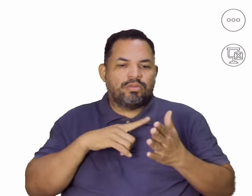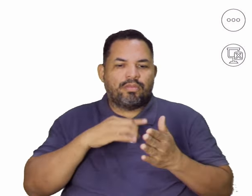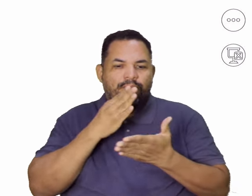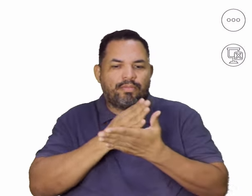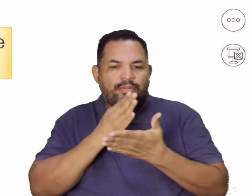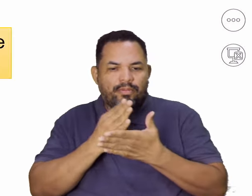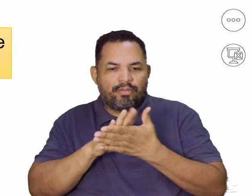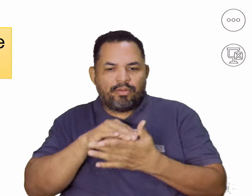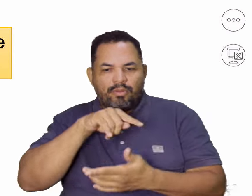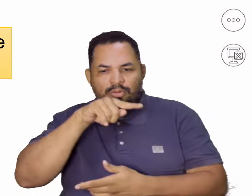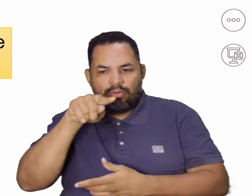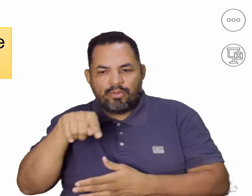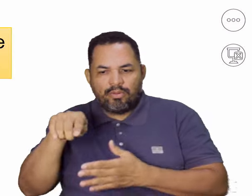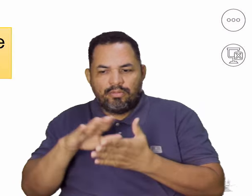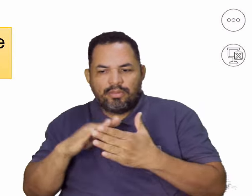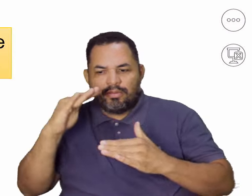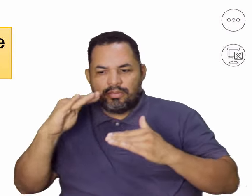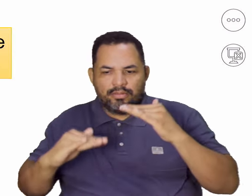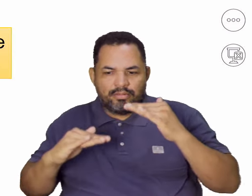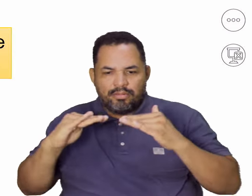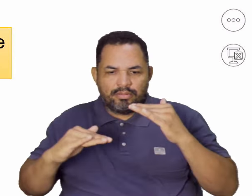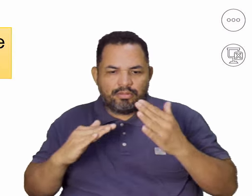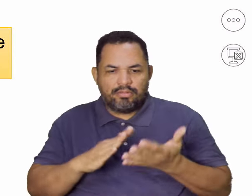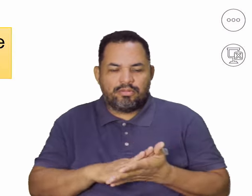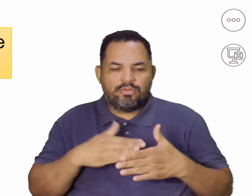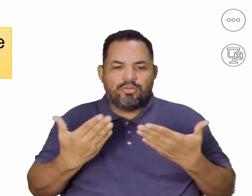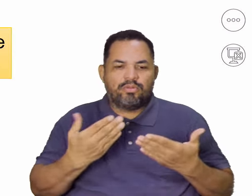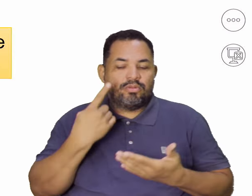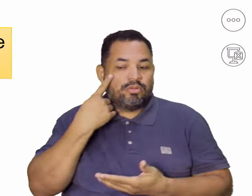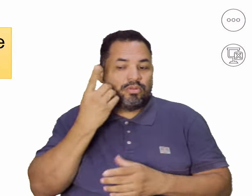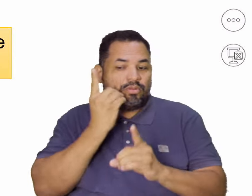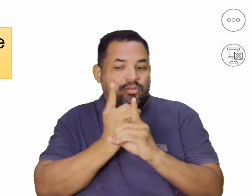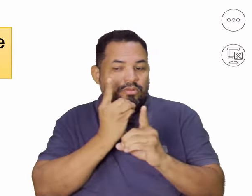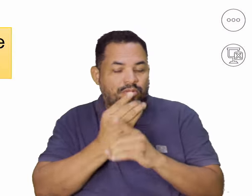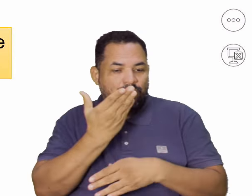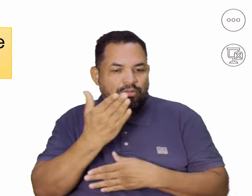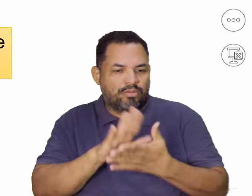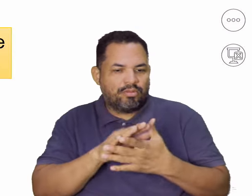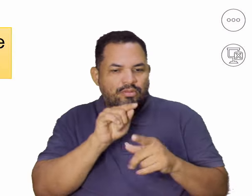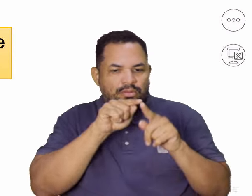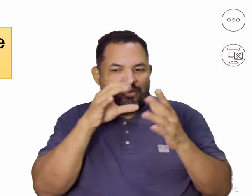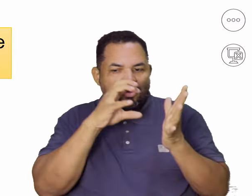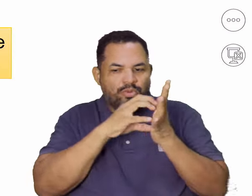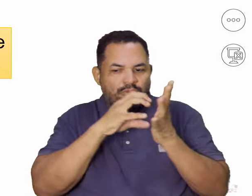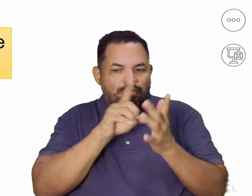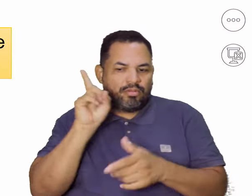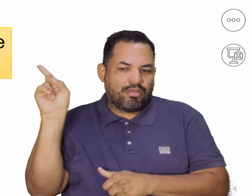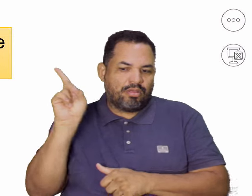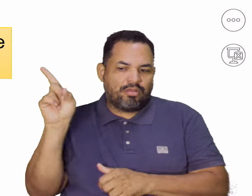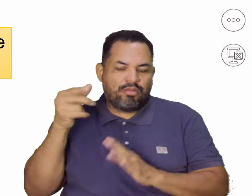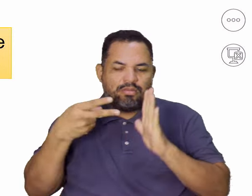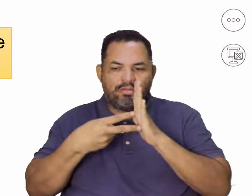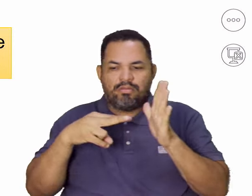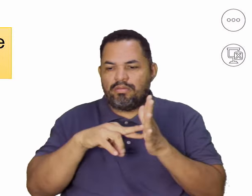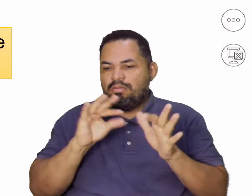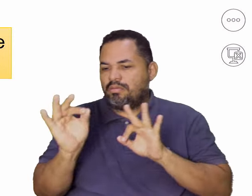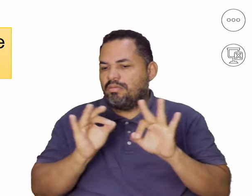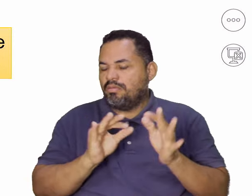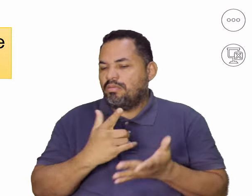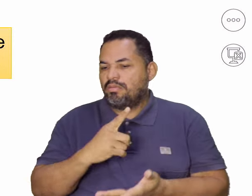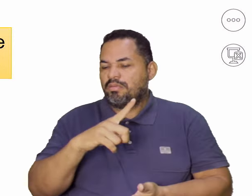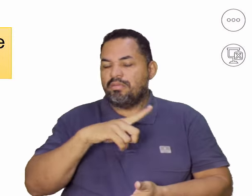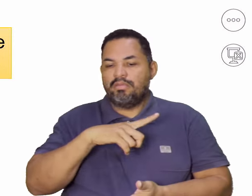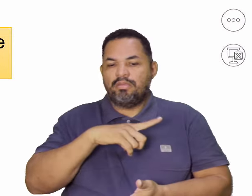partículas e ondas para atingir estabilidade e aí quando você encontrar um sinal como este significa dizer que